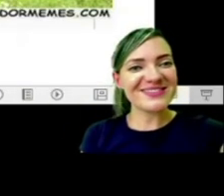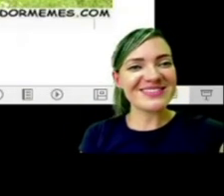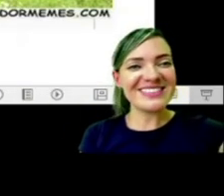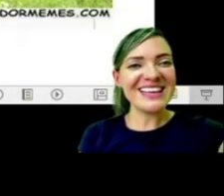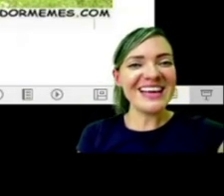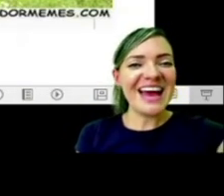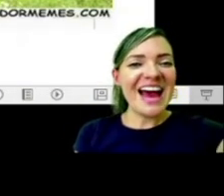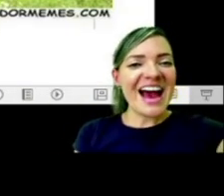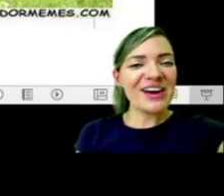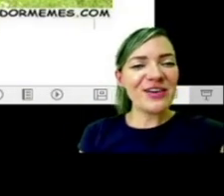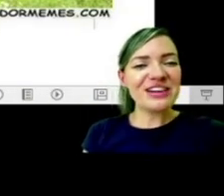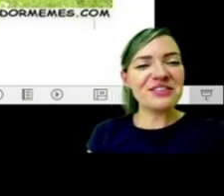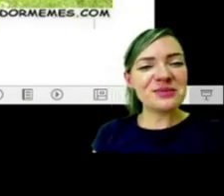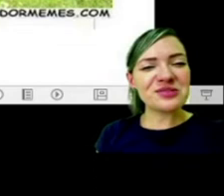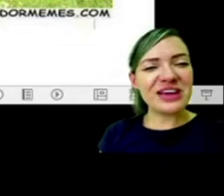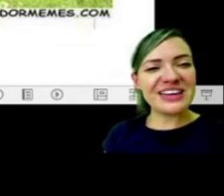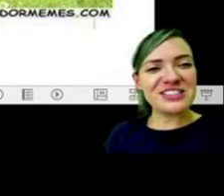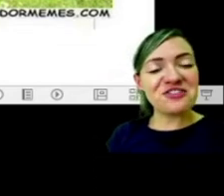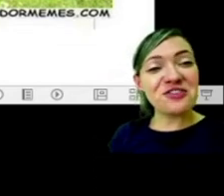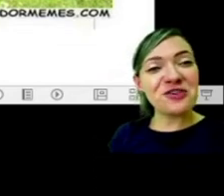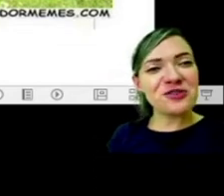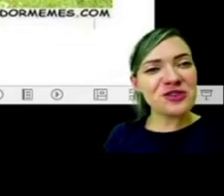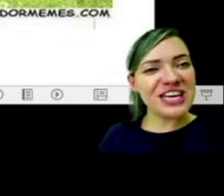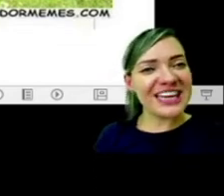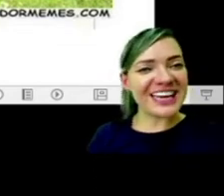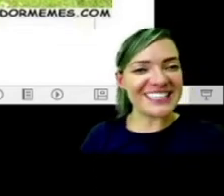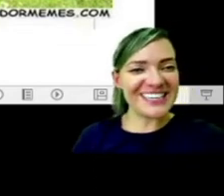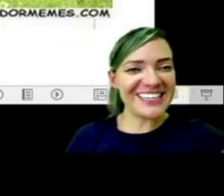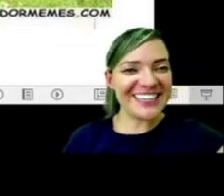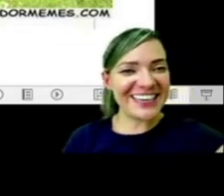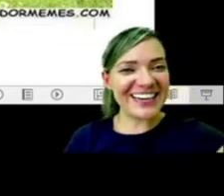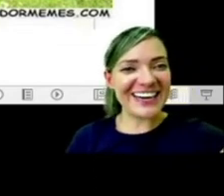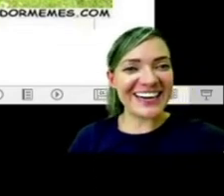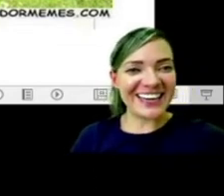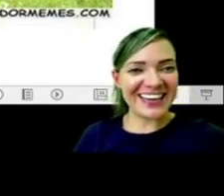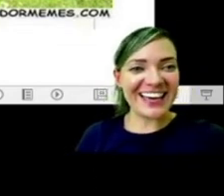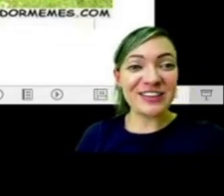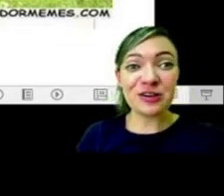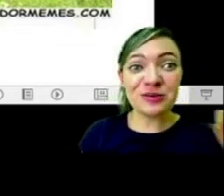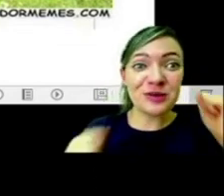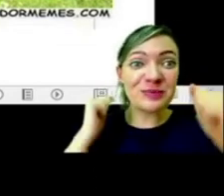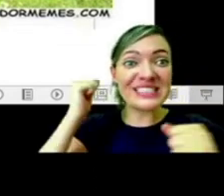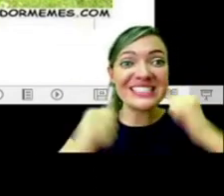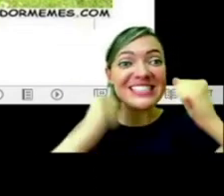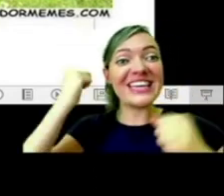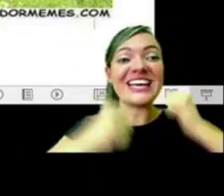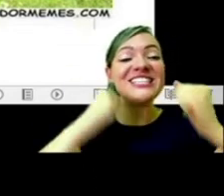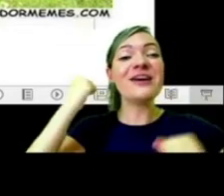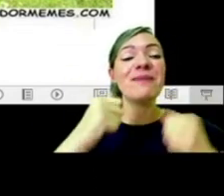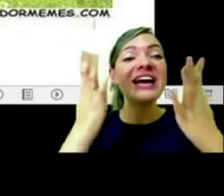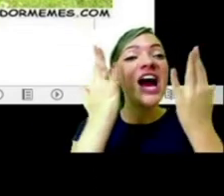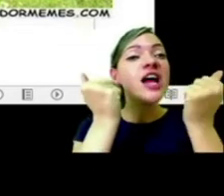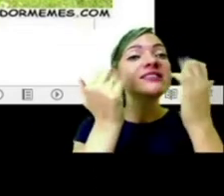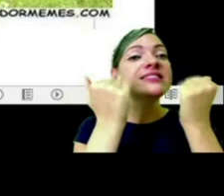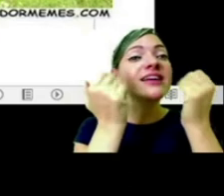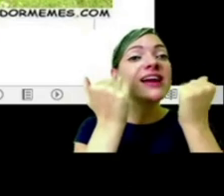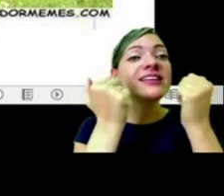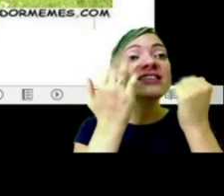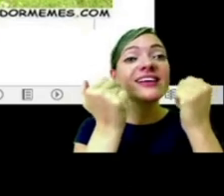real. Agora vamos falar de fluxo de energia. É, todo mundo precisa de energia